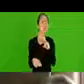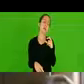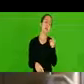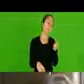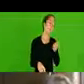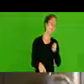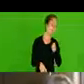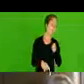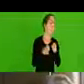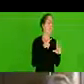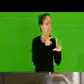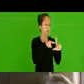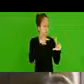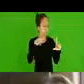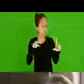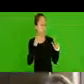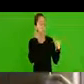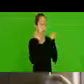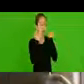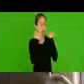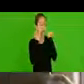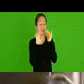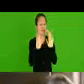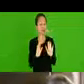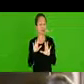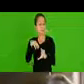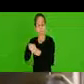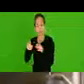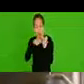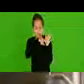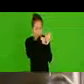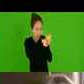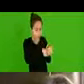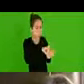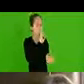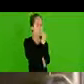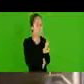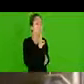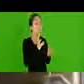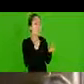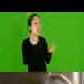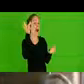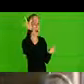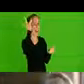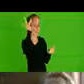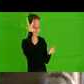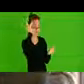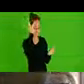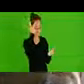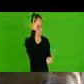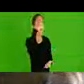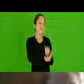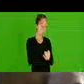estatísticas, mas se pretende fazer uma análise da qualidade que estão por detrás que se